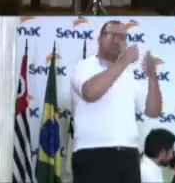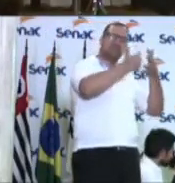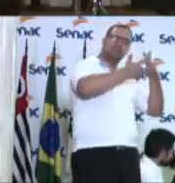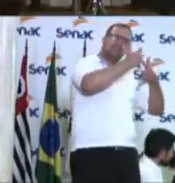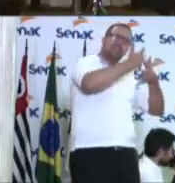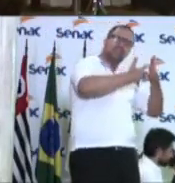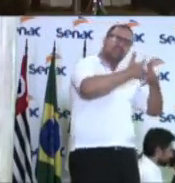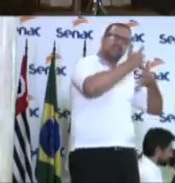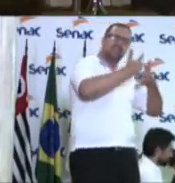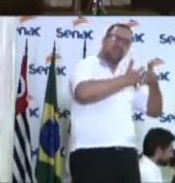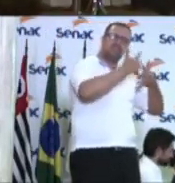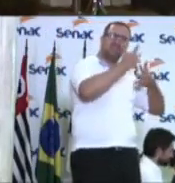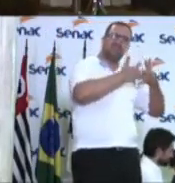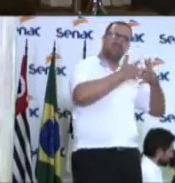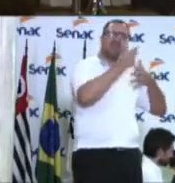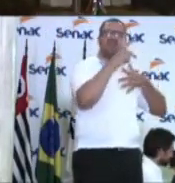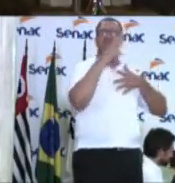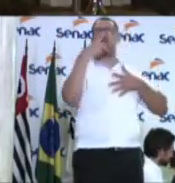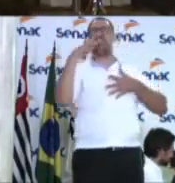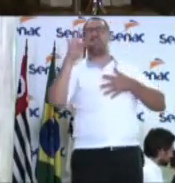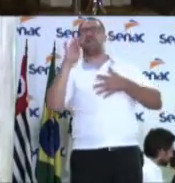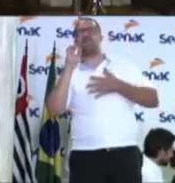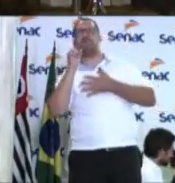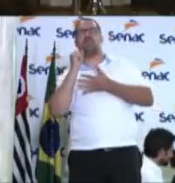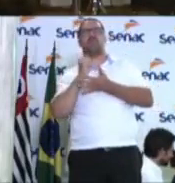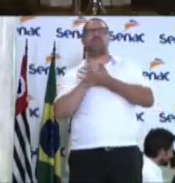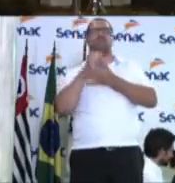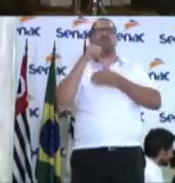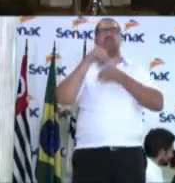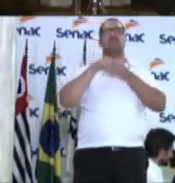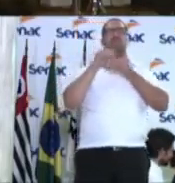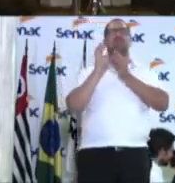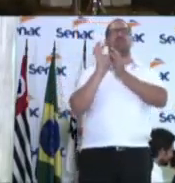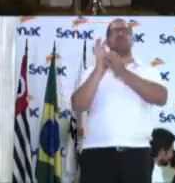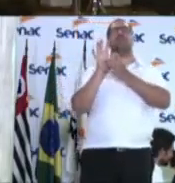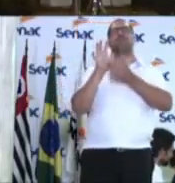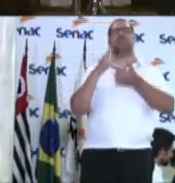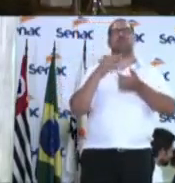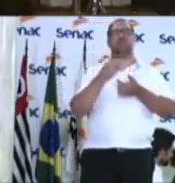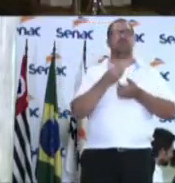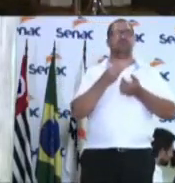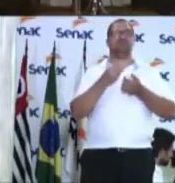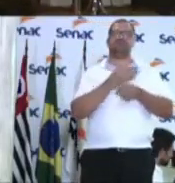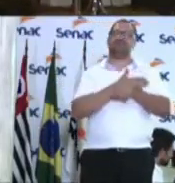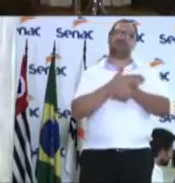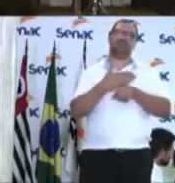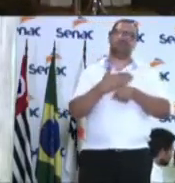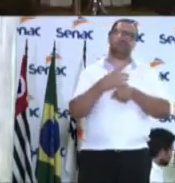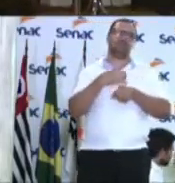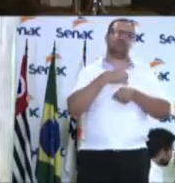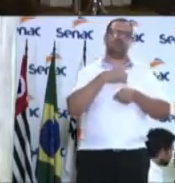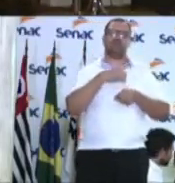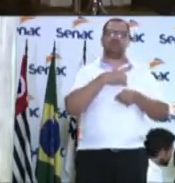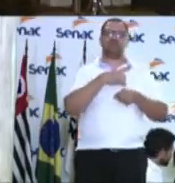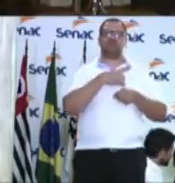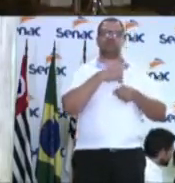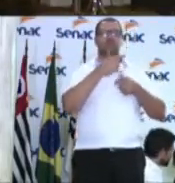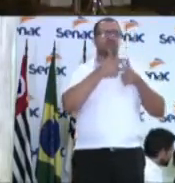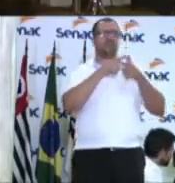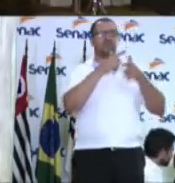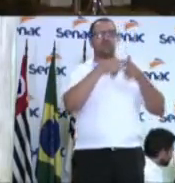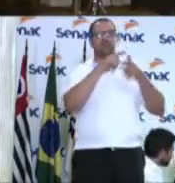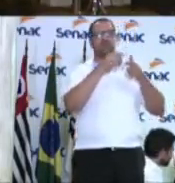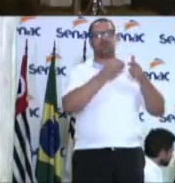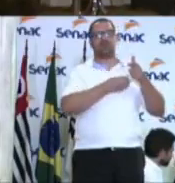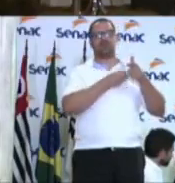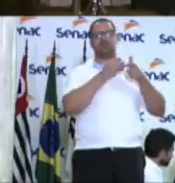Então você que vota no PT, você... Então, assim, gente reclamando, a gente tem que se acostumar também um pouco, que, assim, para mim é emblemático uma entrevista